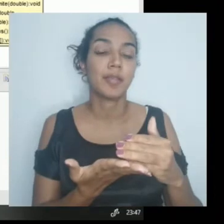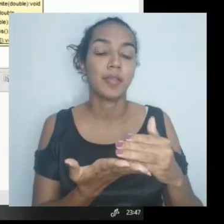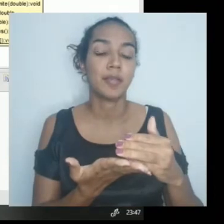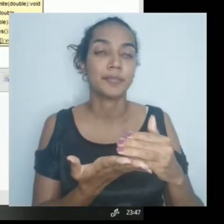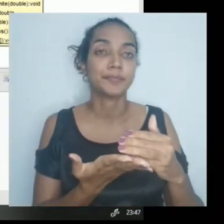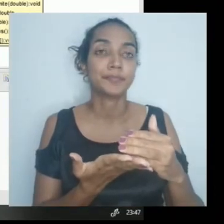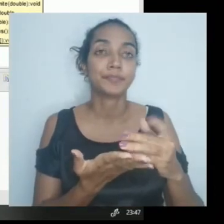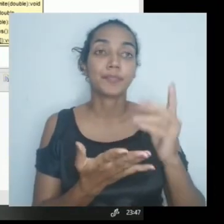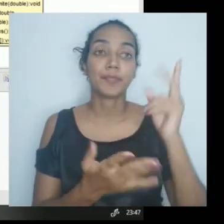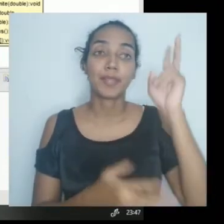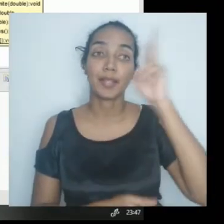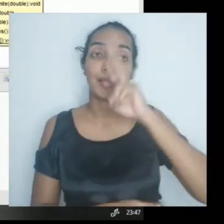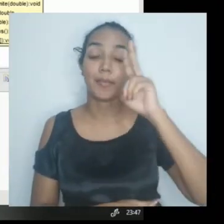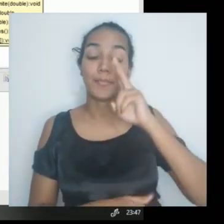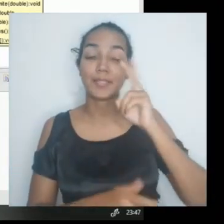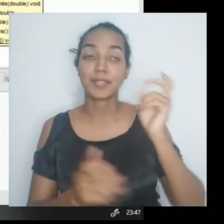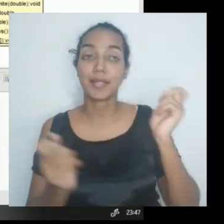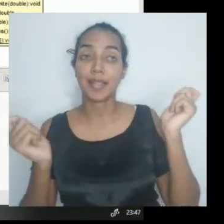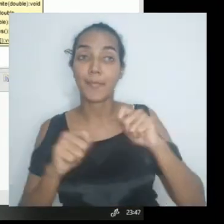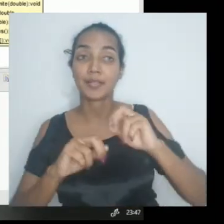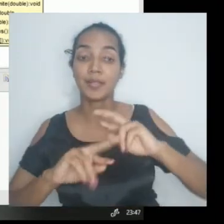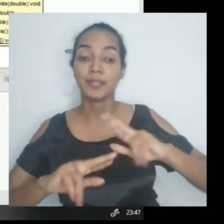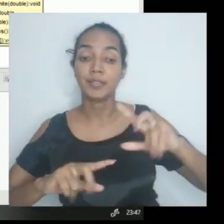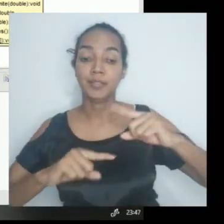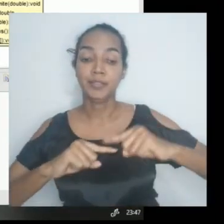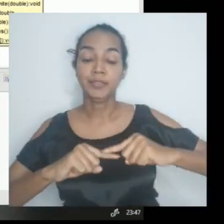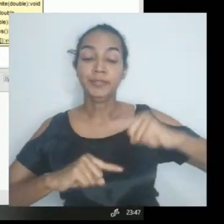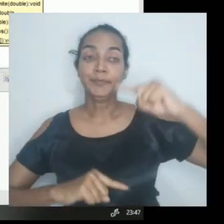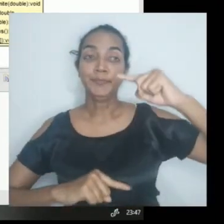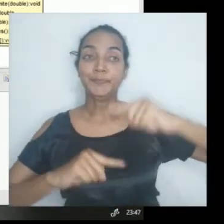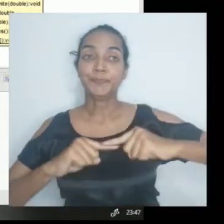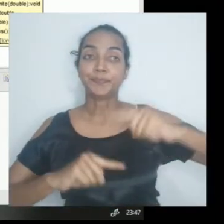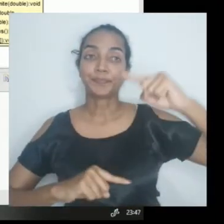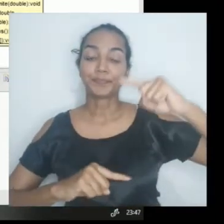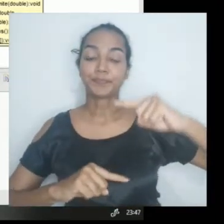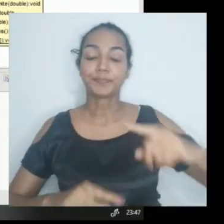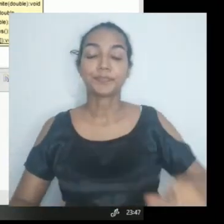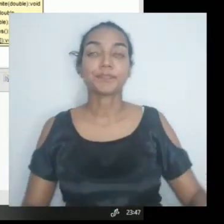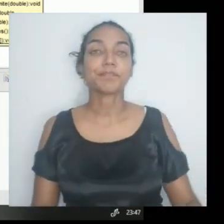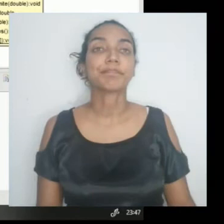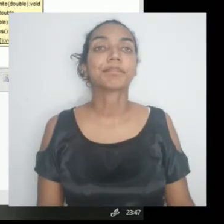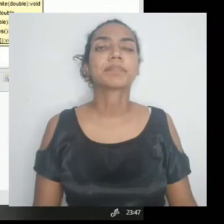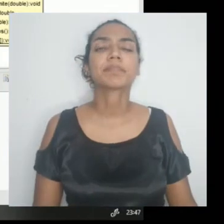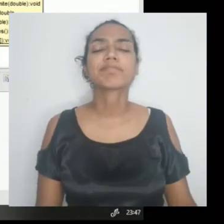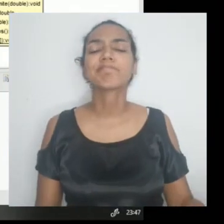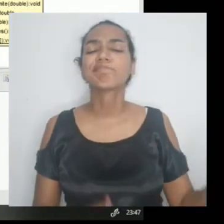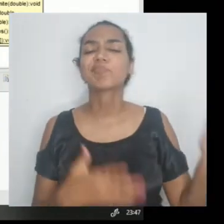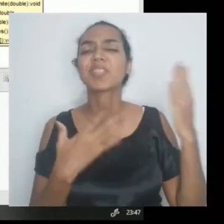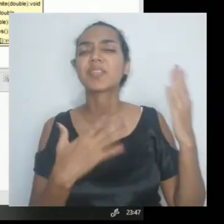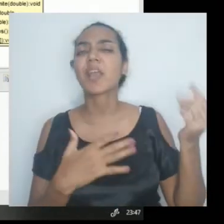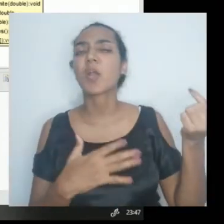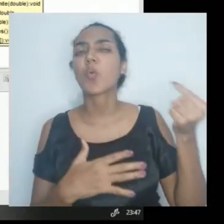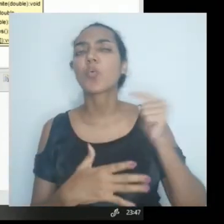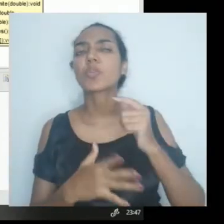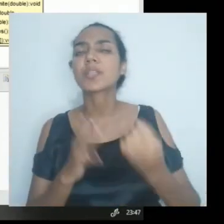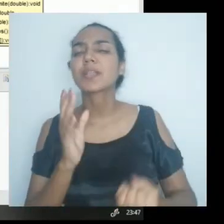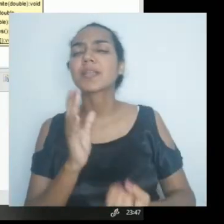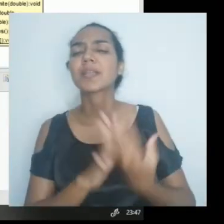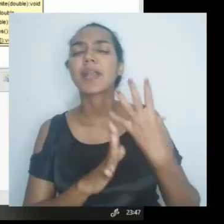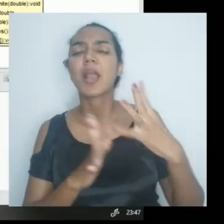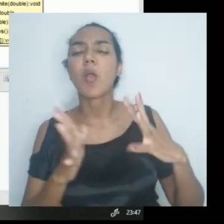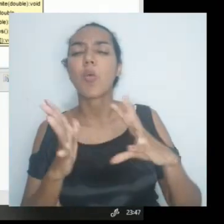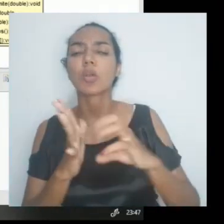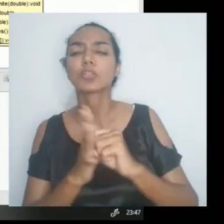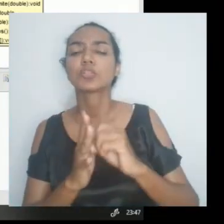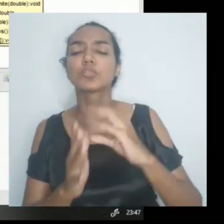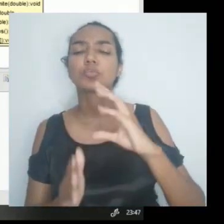uma pré-alocação de memória. Será que eu consigo criar conta C recebe new conta sem problema? A gente já fez